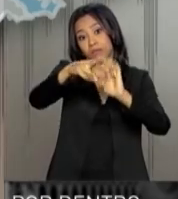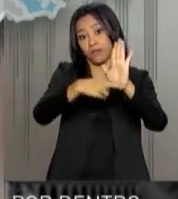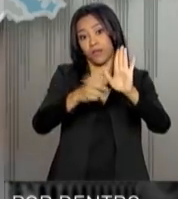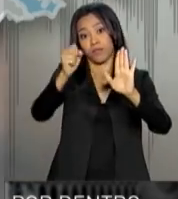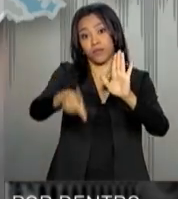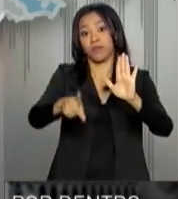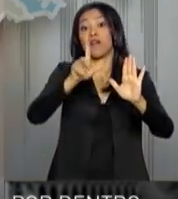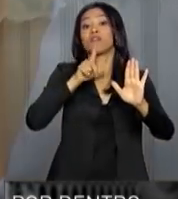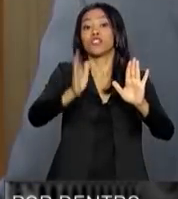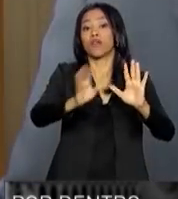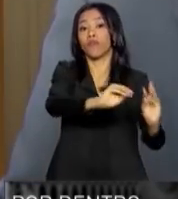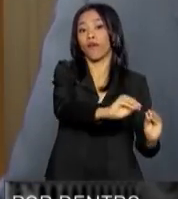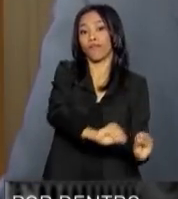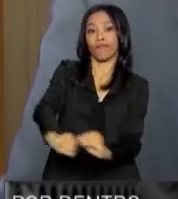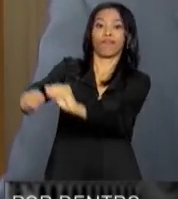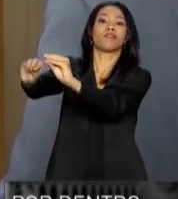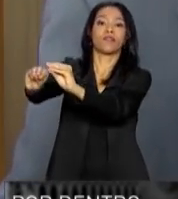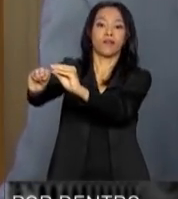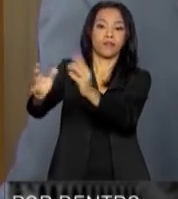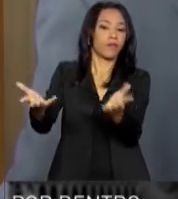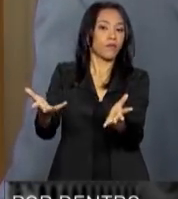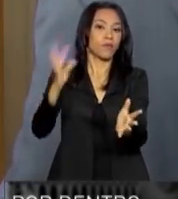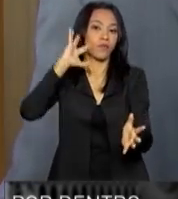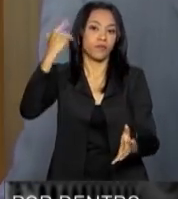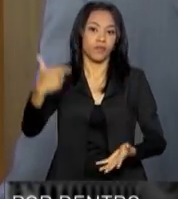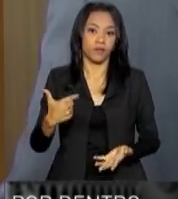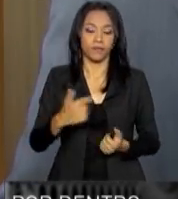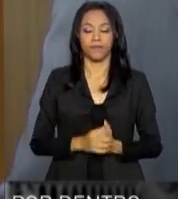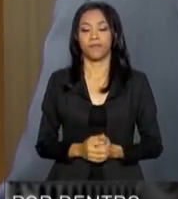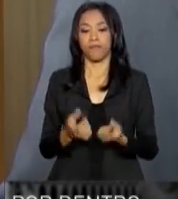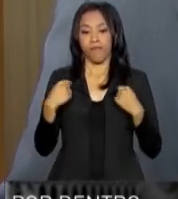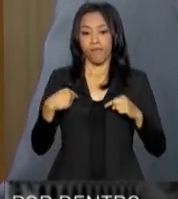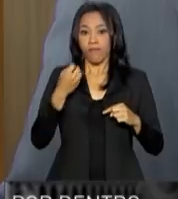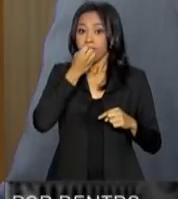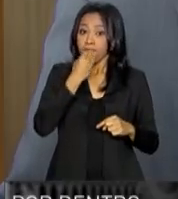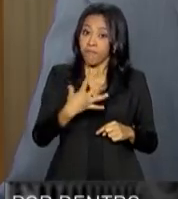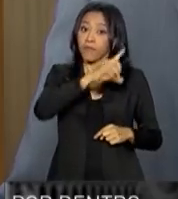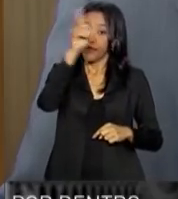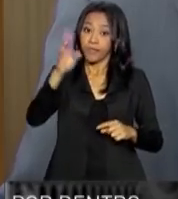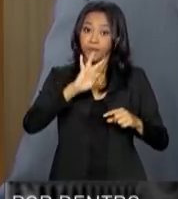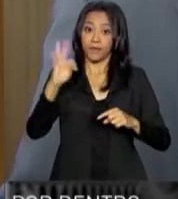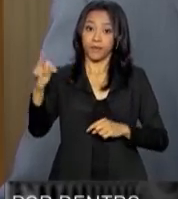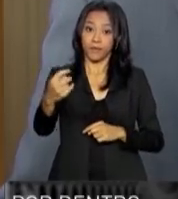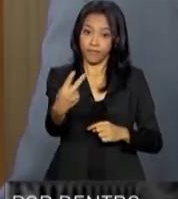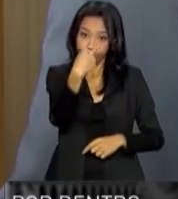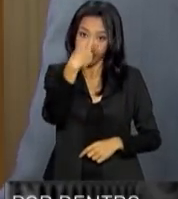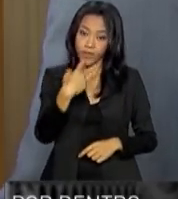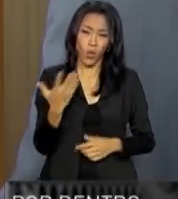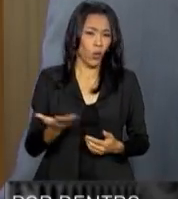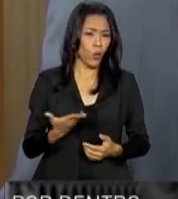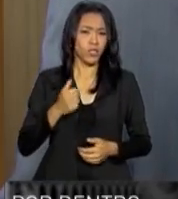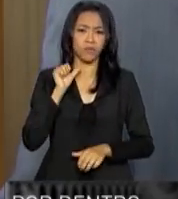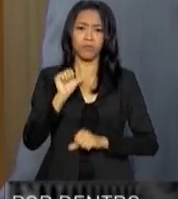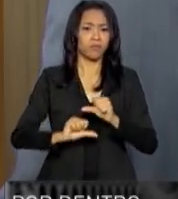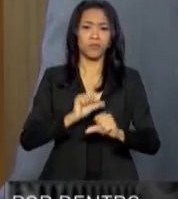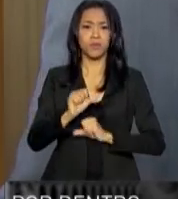bom dia marcos bom dia todos os ouvintes primeiramente a hoje não mudou as regras da previdência